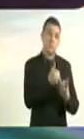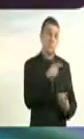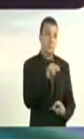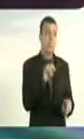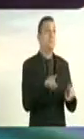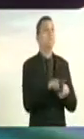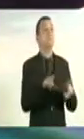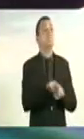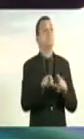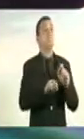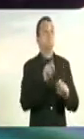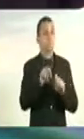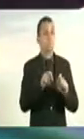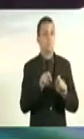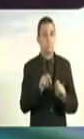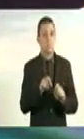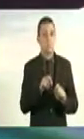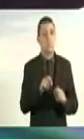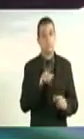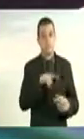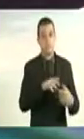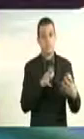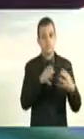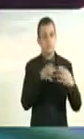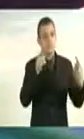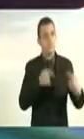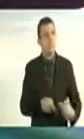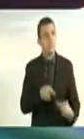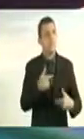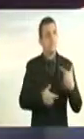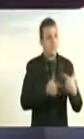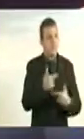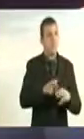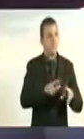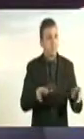É exatamente assim, isso. Mas está sendo questionada a questão dos atos e tudo.